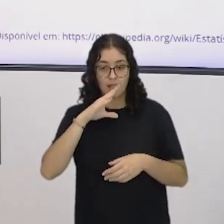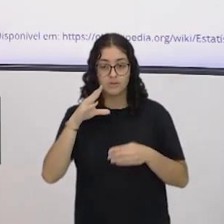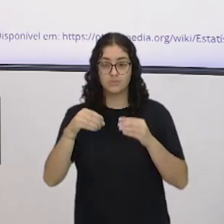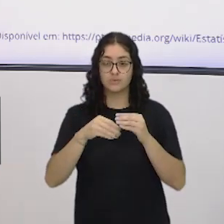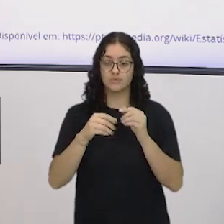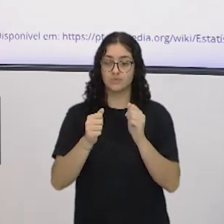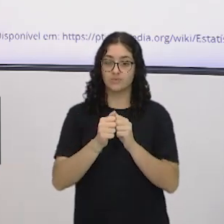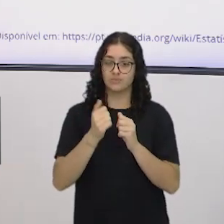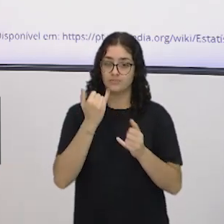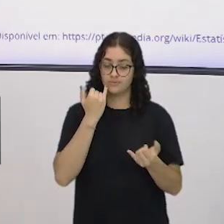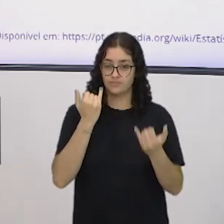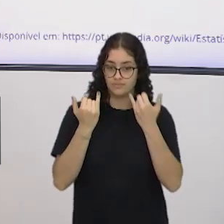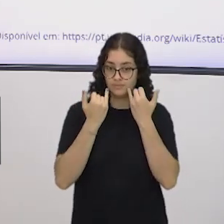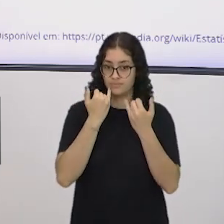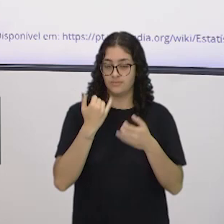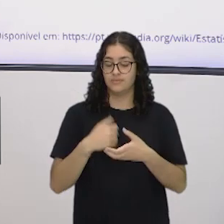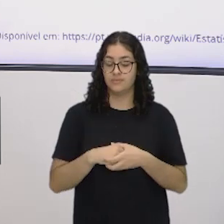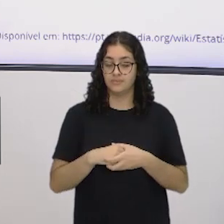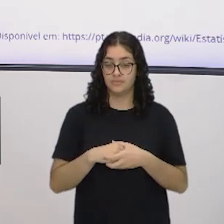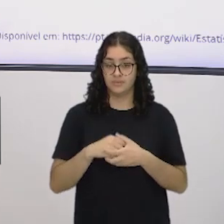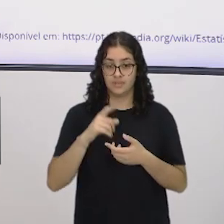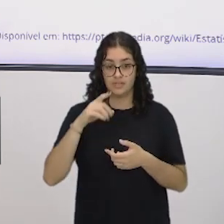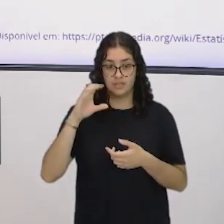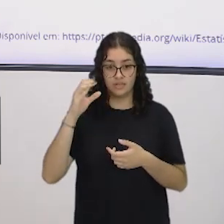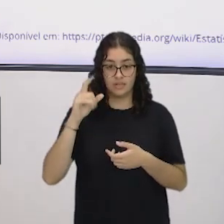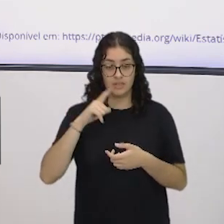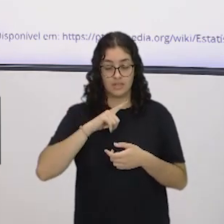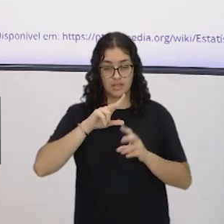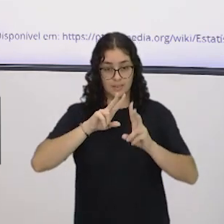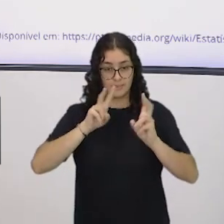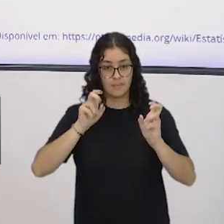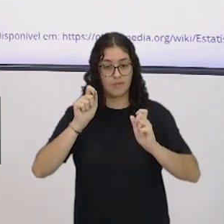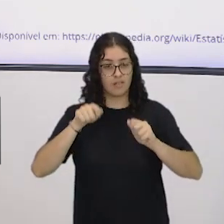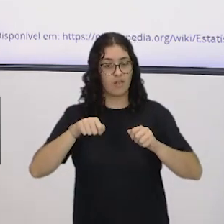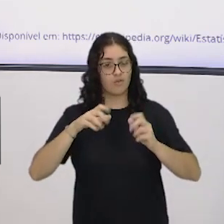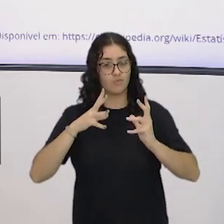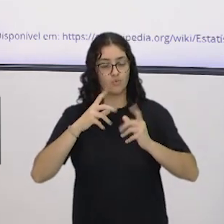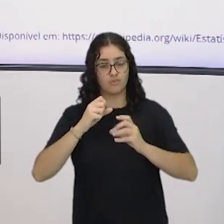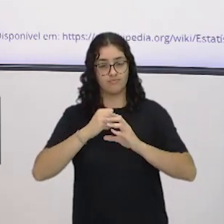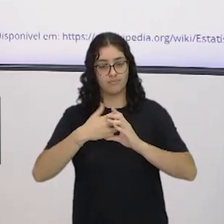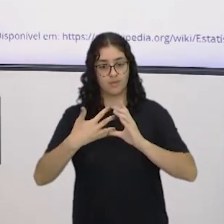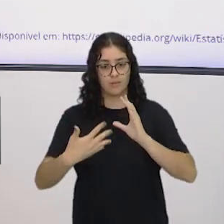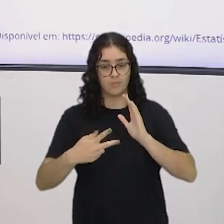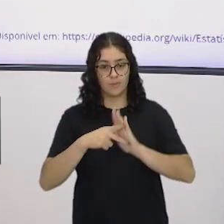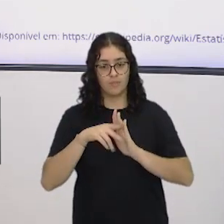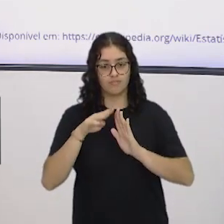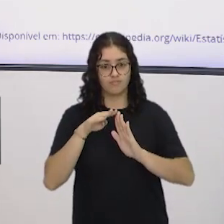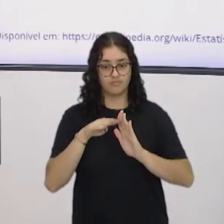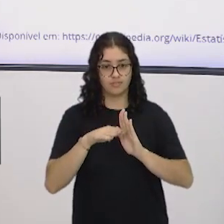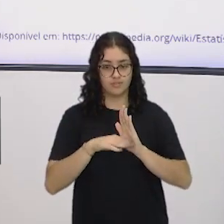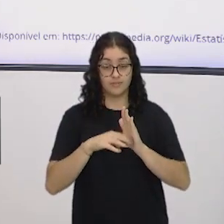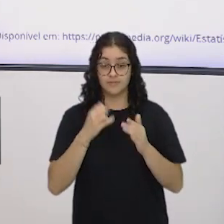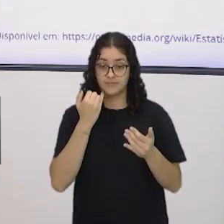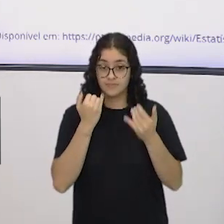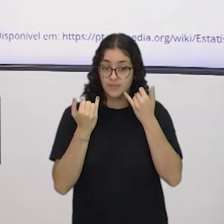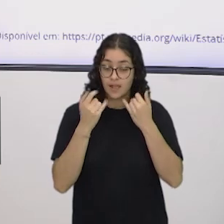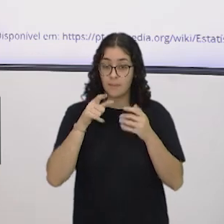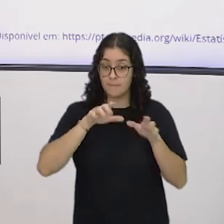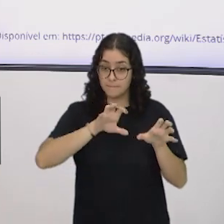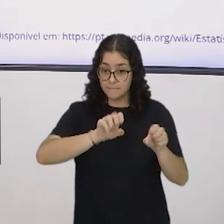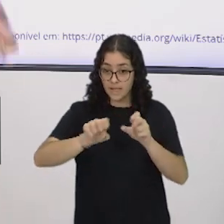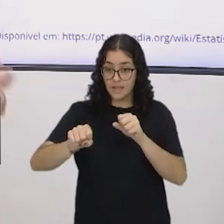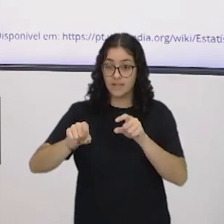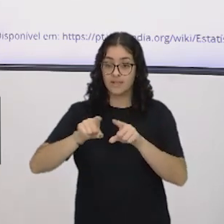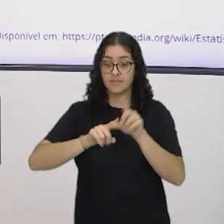ciência de dados. A ciência de dados é um termo abrangente para todos os aspectos do processamento de dados, desde a coleta até